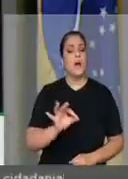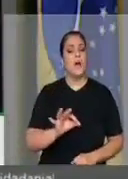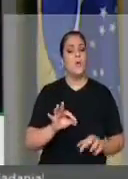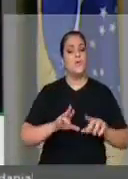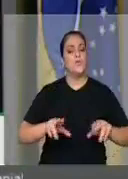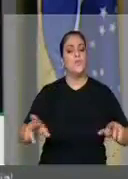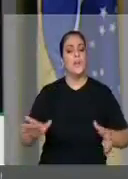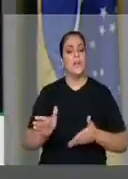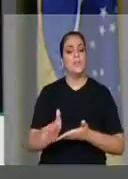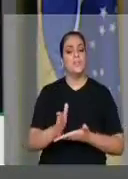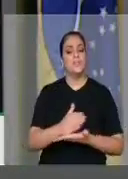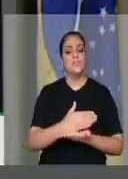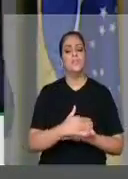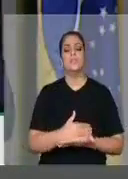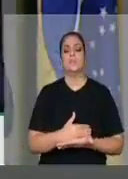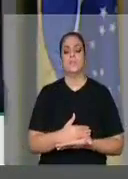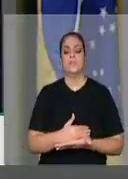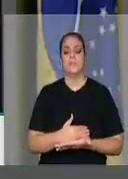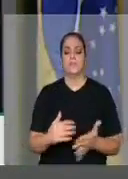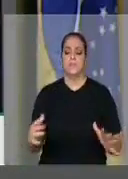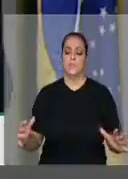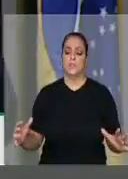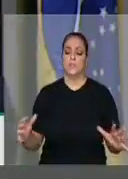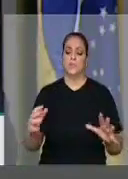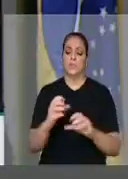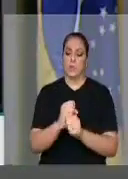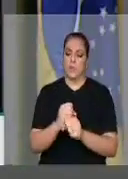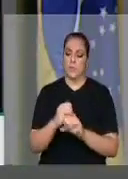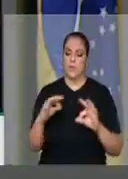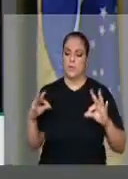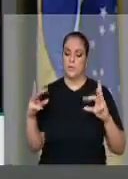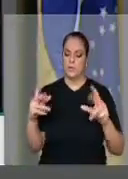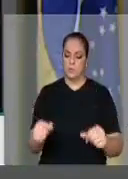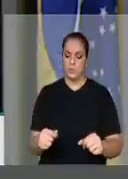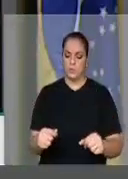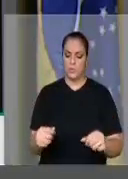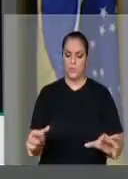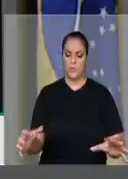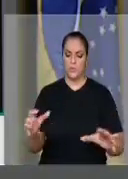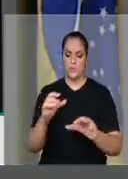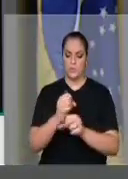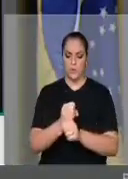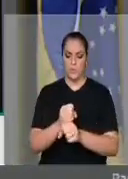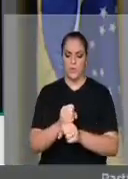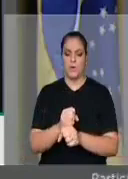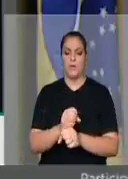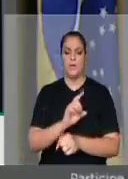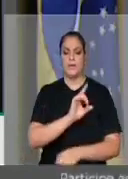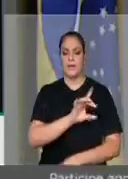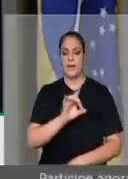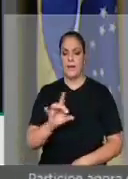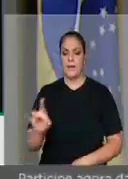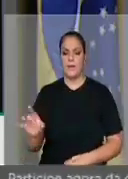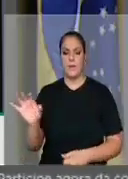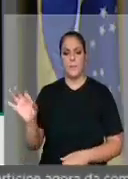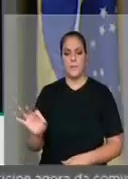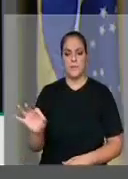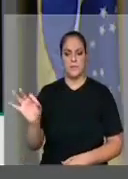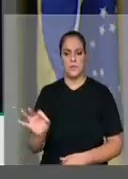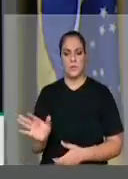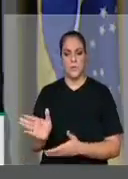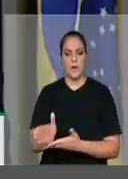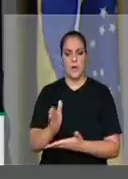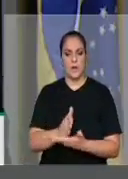deste bolo. Soma tudo, União, Estado e Municípios. Soma o que arrecadou, cada um vai ter um percentual